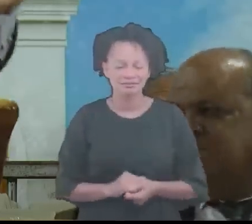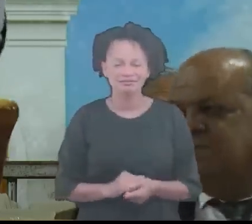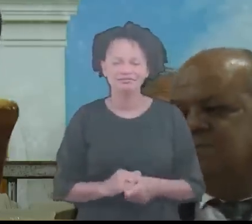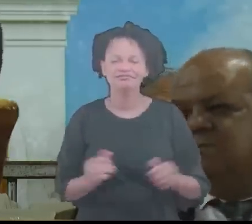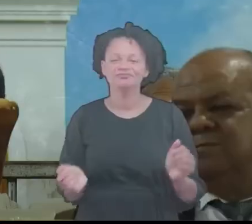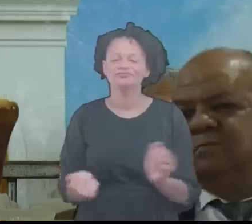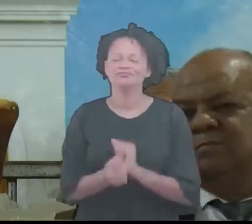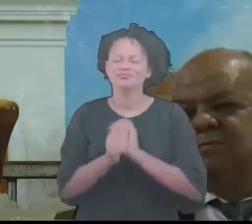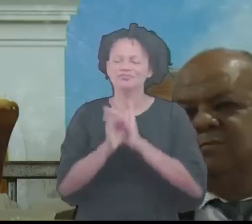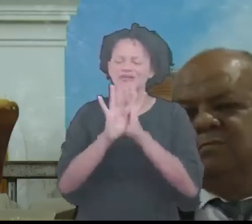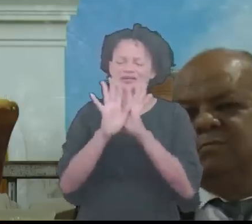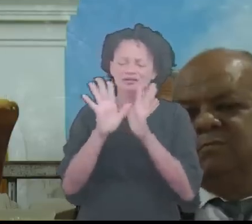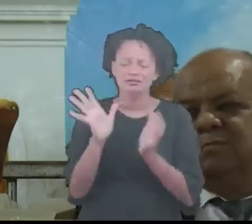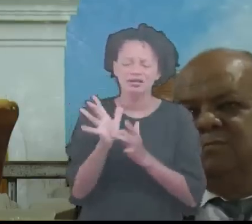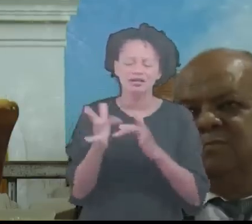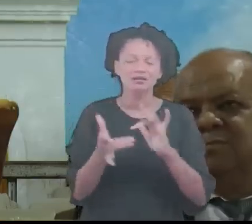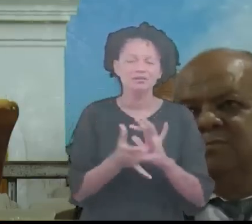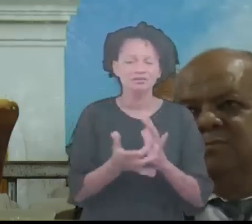Glória a Jesus.